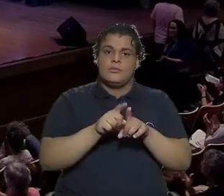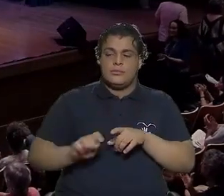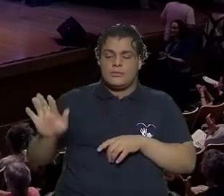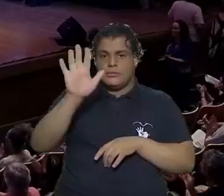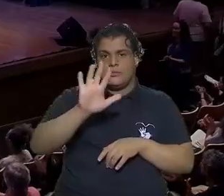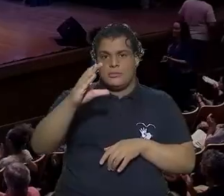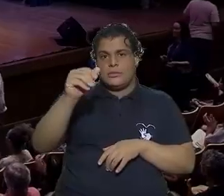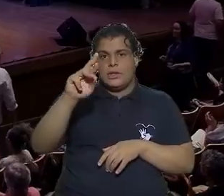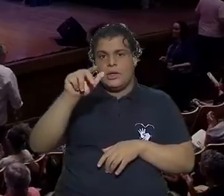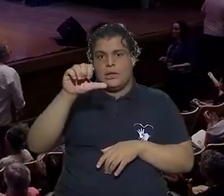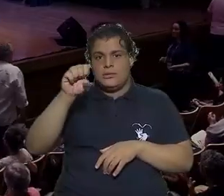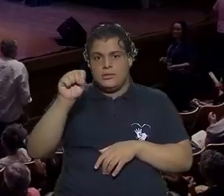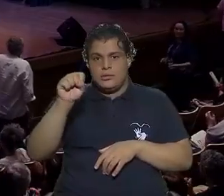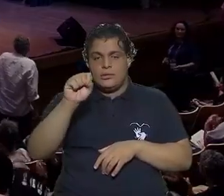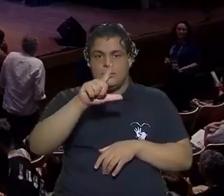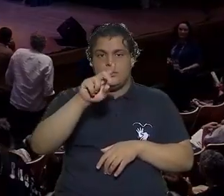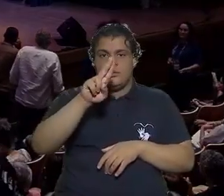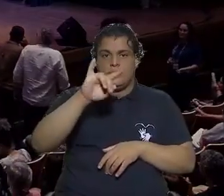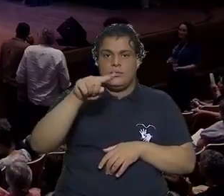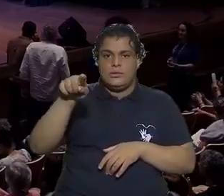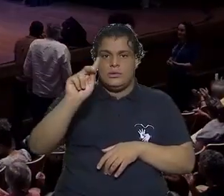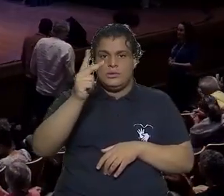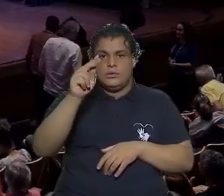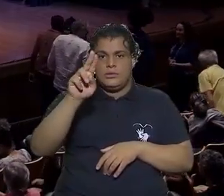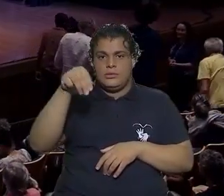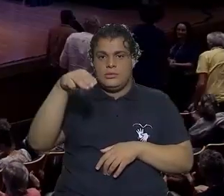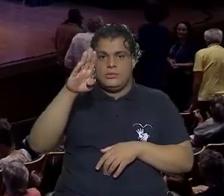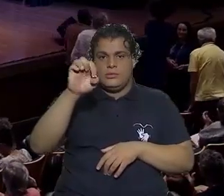e local, Carlos Vinícius e Luiz Humberto França.